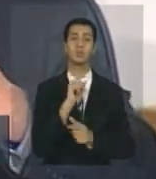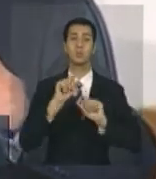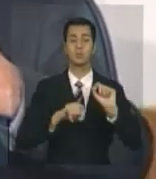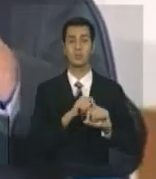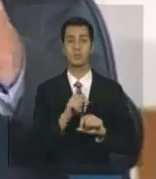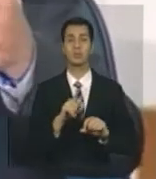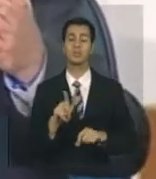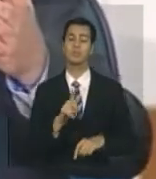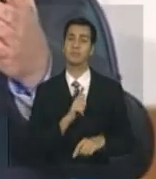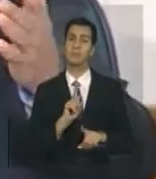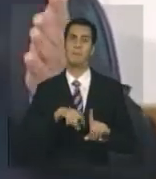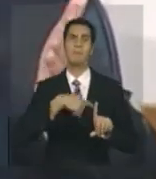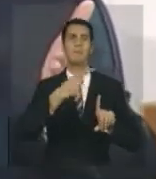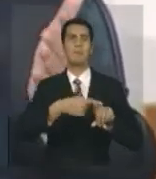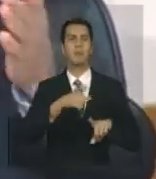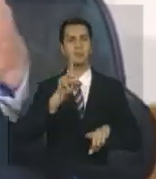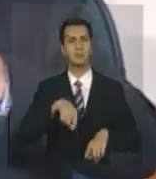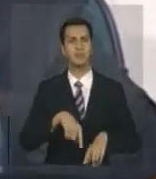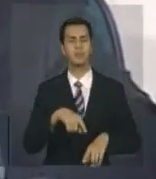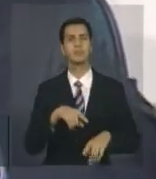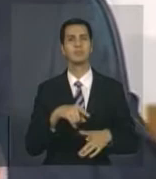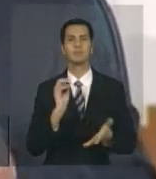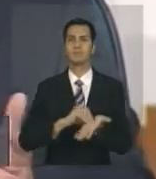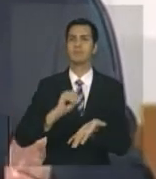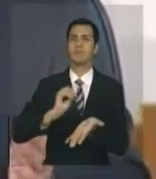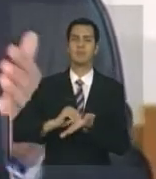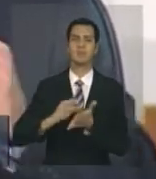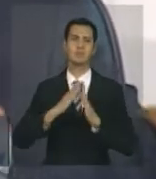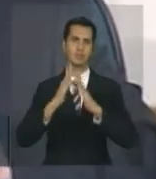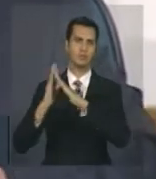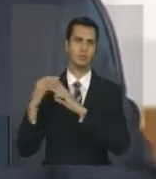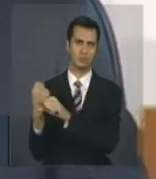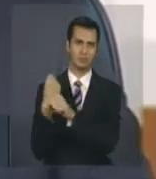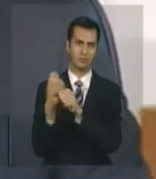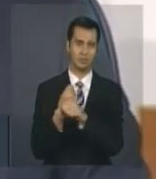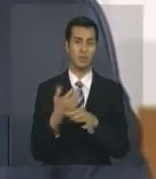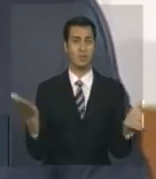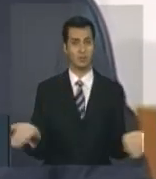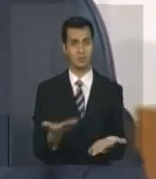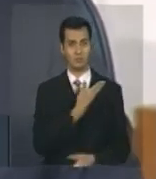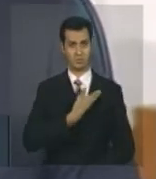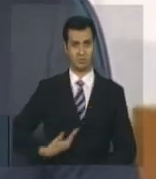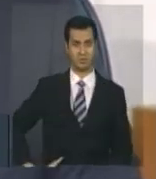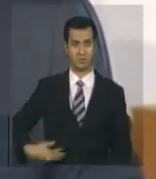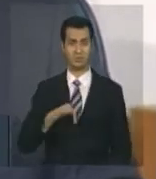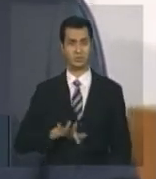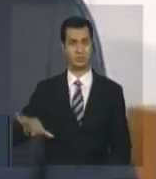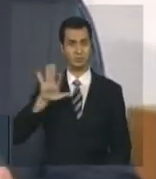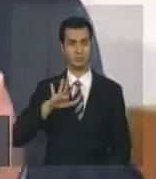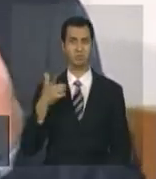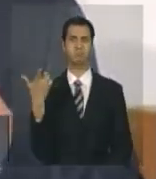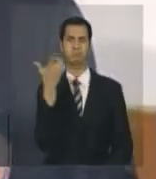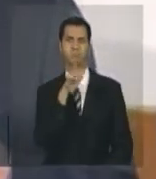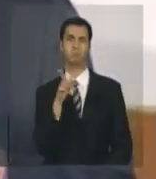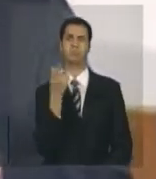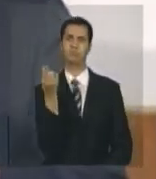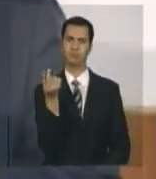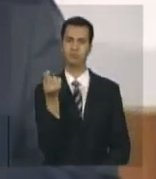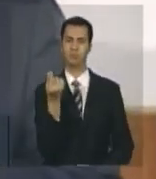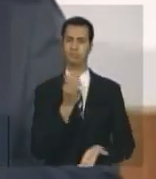se acumulou um passivo inteiro. Na medida que o governo federal recuperou a sua capacidade de investimento, nós,